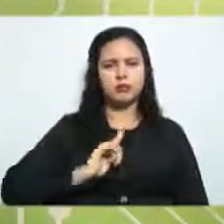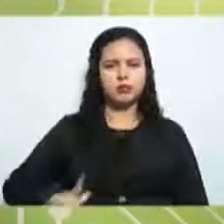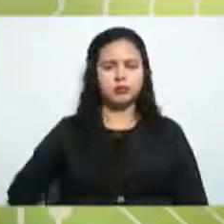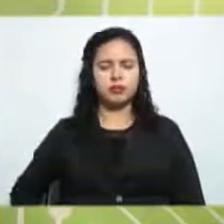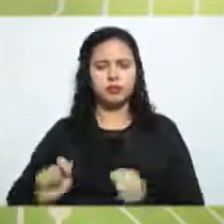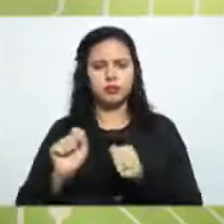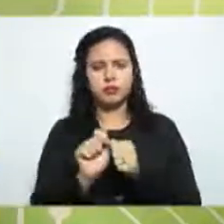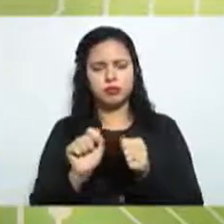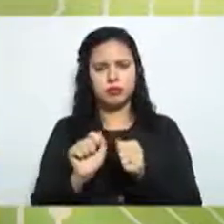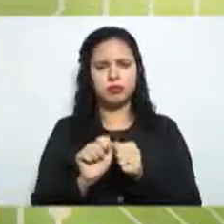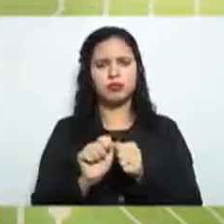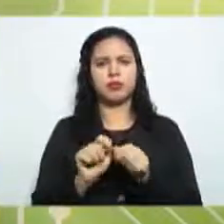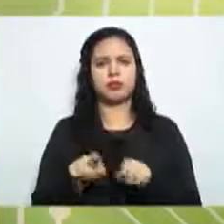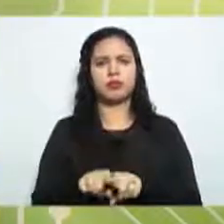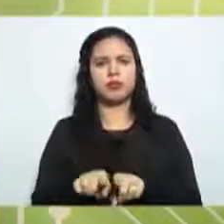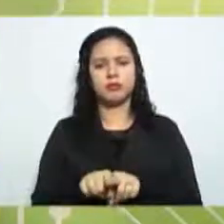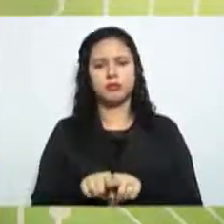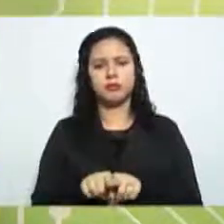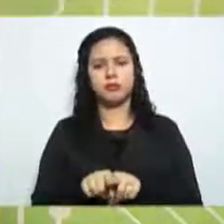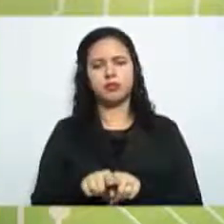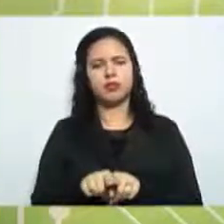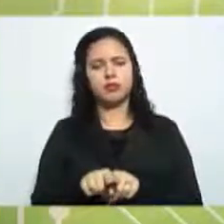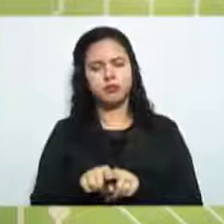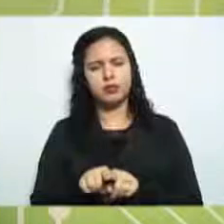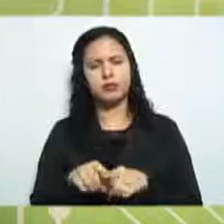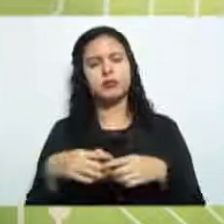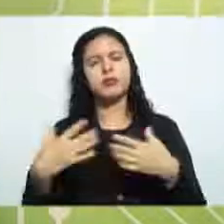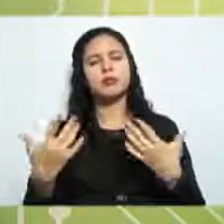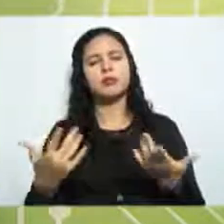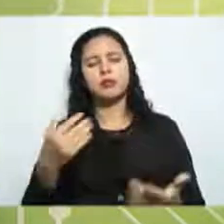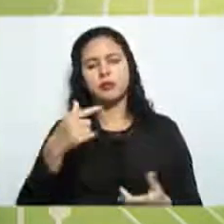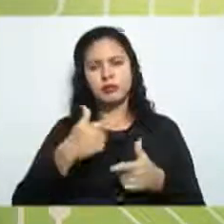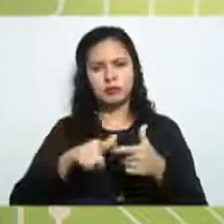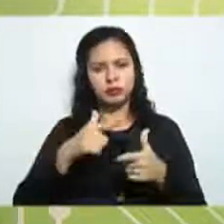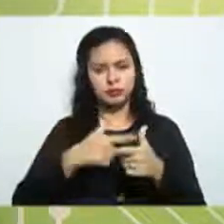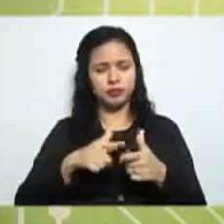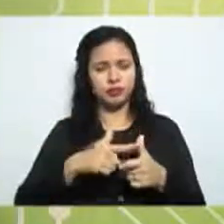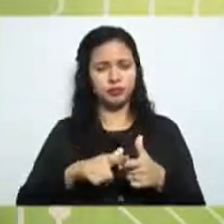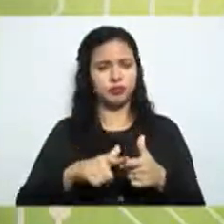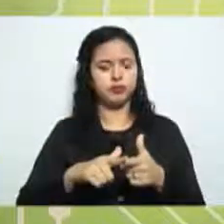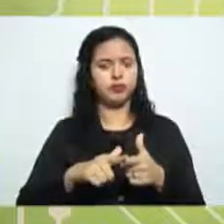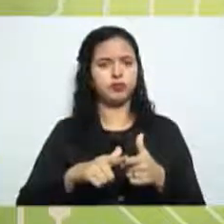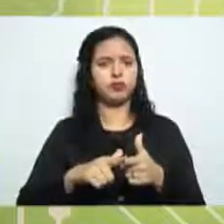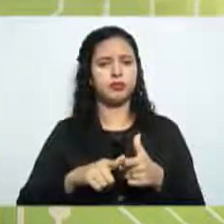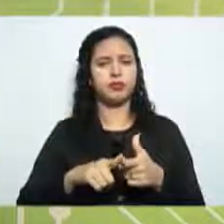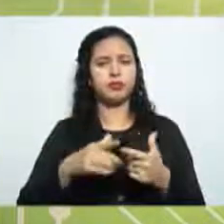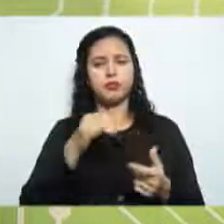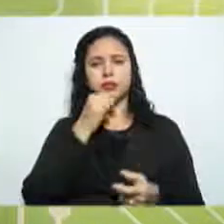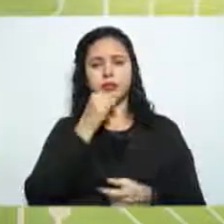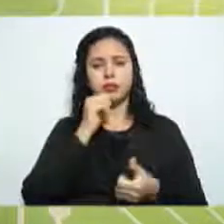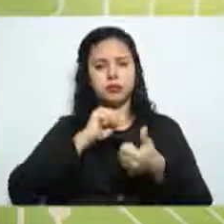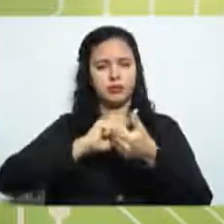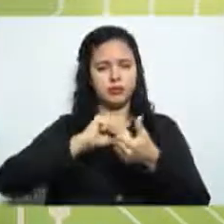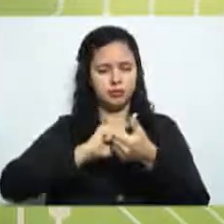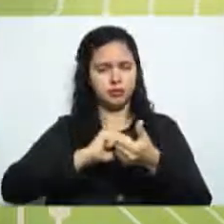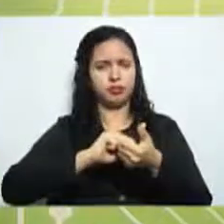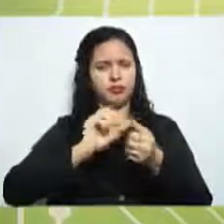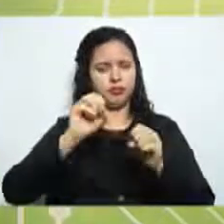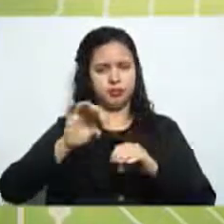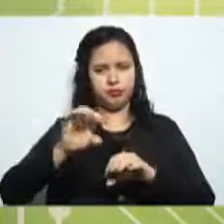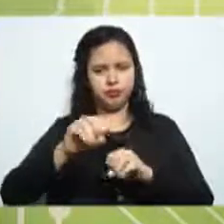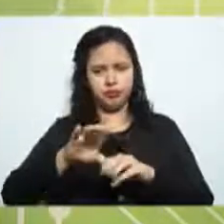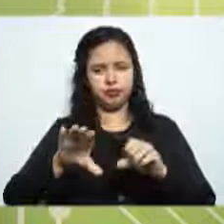não fazer para enfrentar um problema. Você diz aí, qual é um problema público que nós temos? Vamos falar de qualidade da educação, vamos